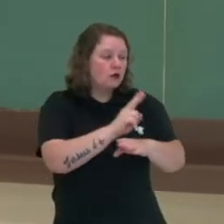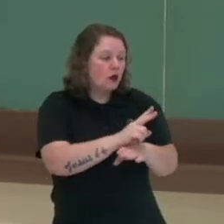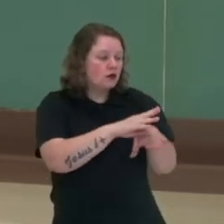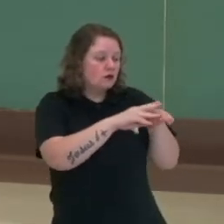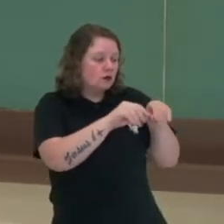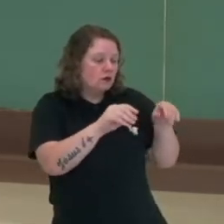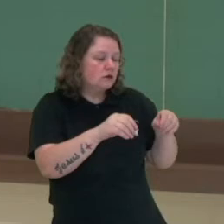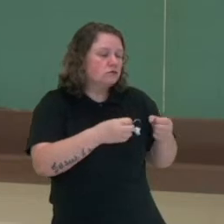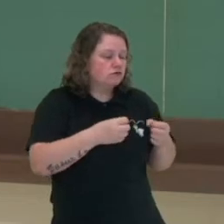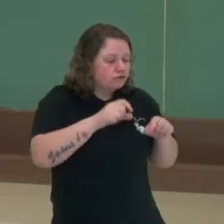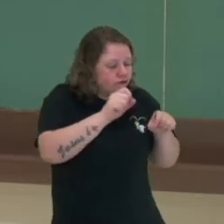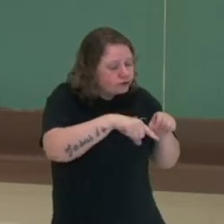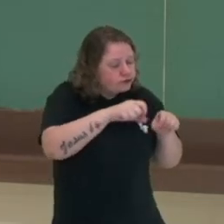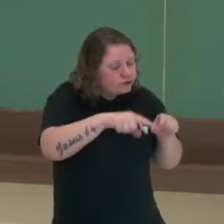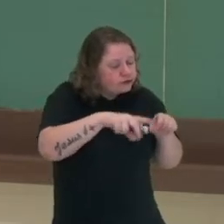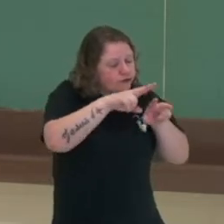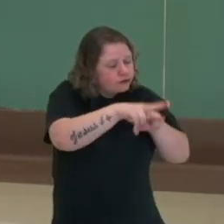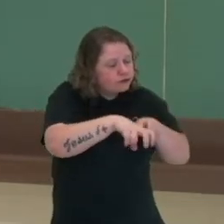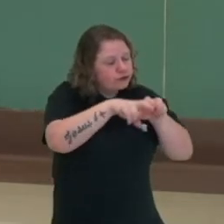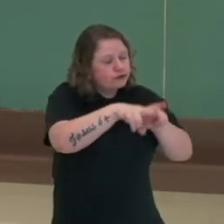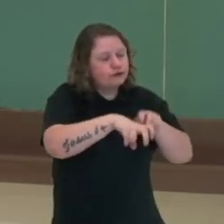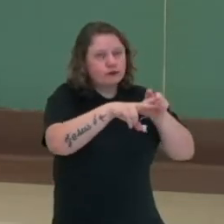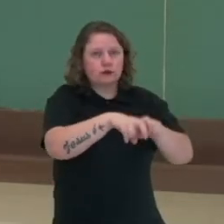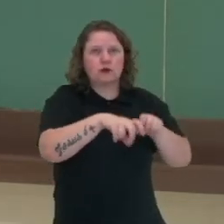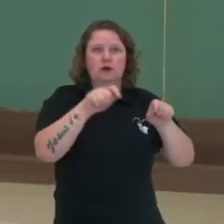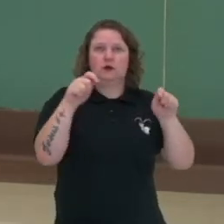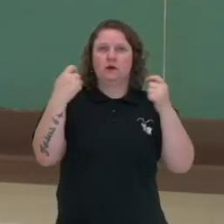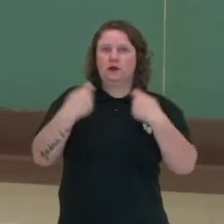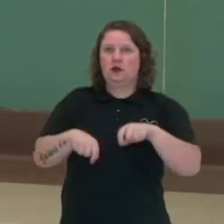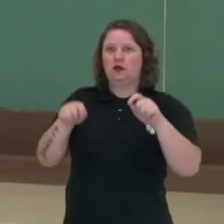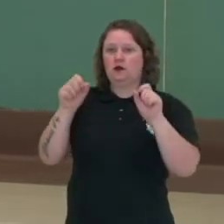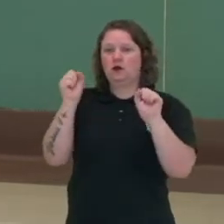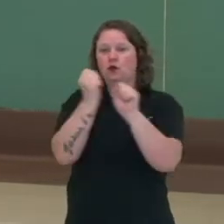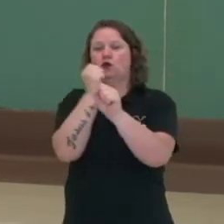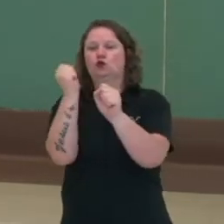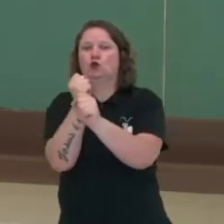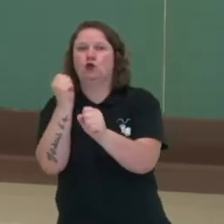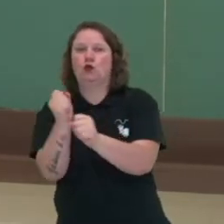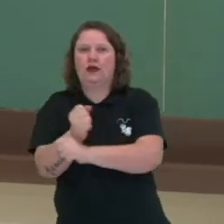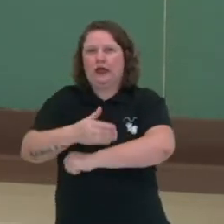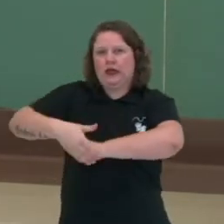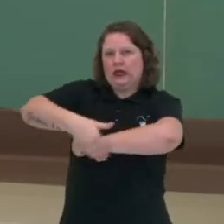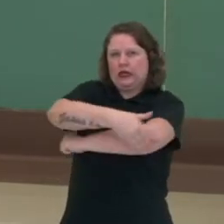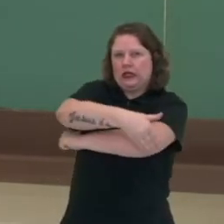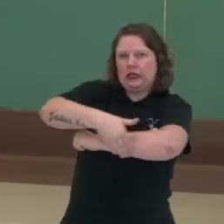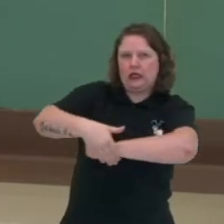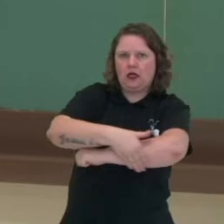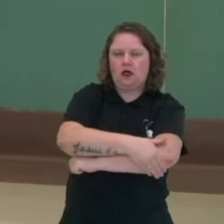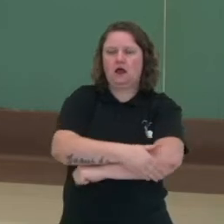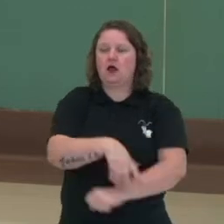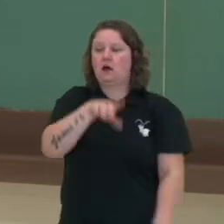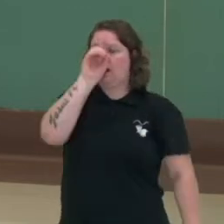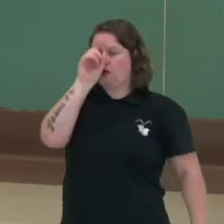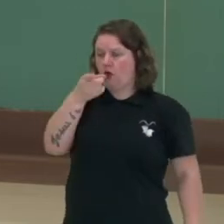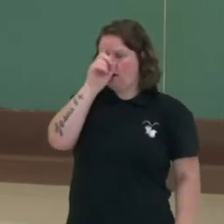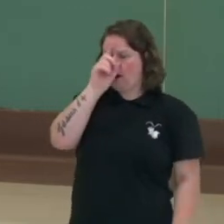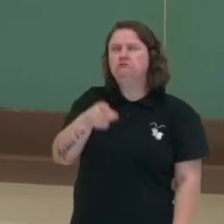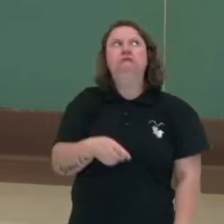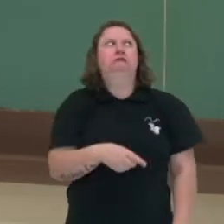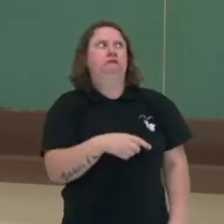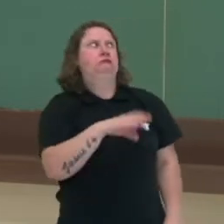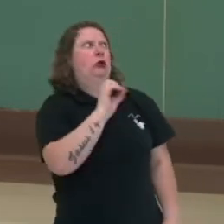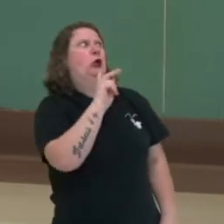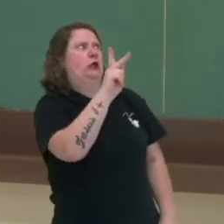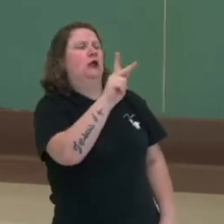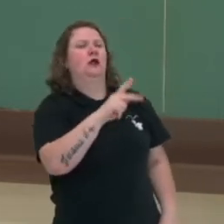plantações do senhor, o servo também tinha que fazer, construir ou consertar caminho, tudo que o senhor mandava fazer. Reparar pontes,